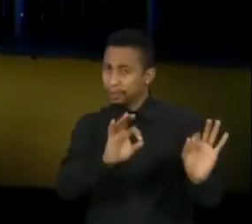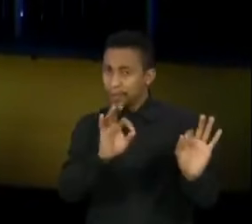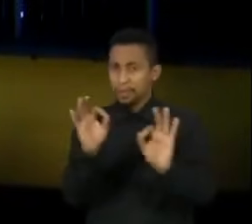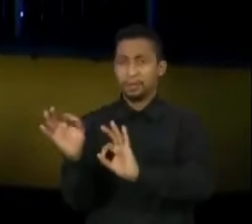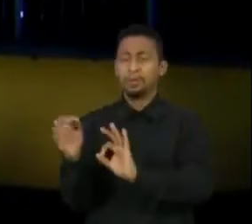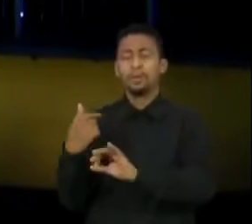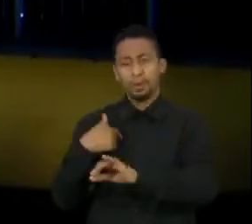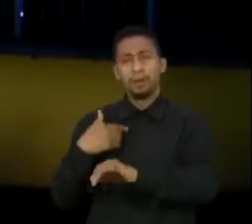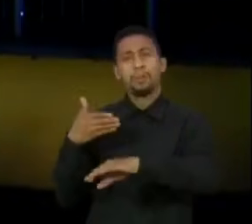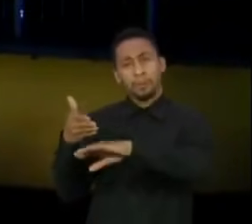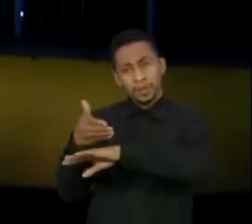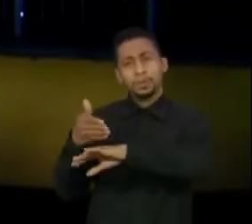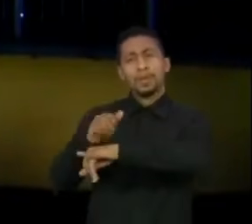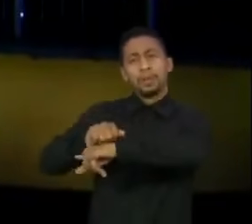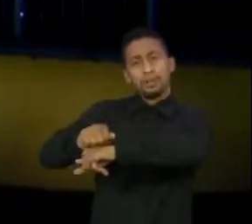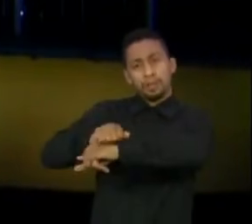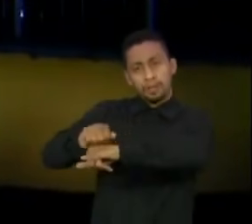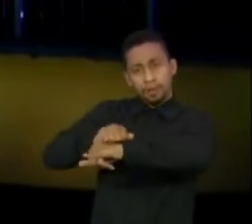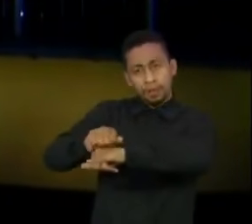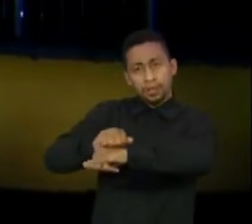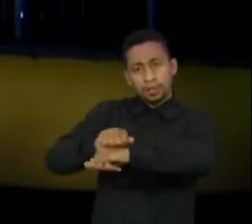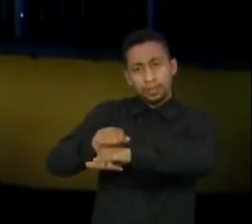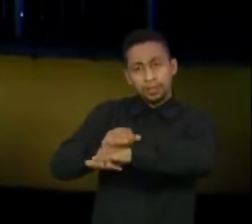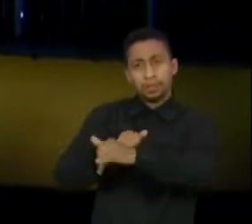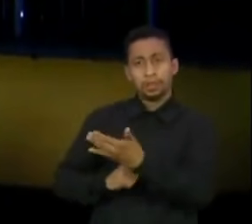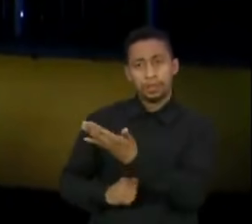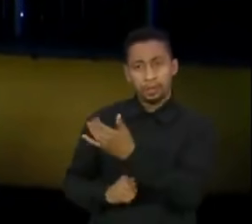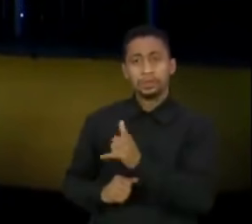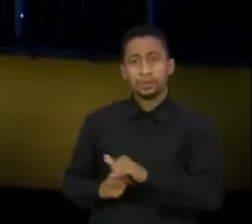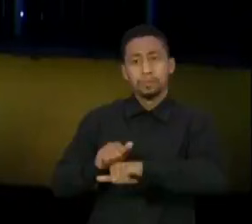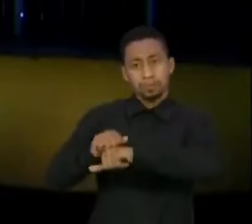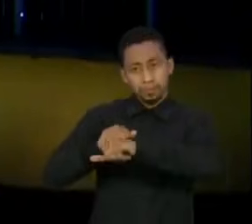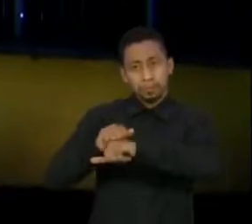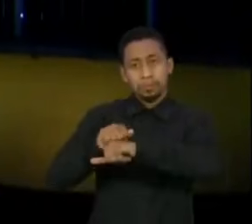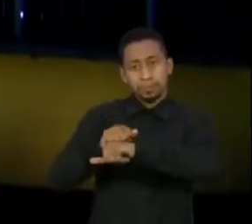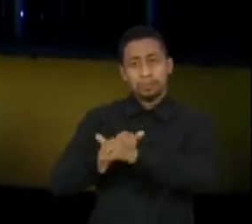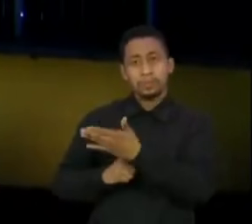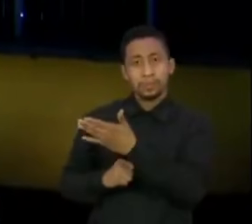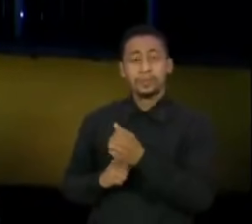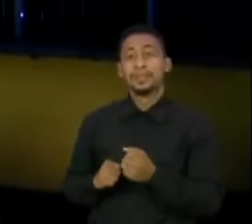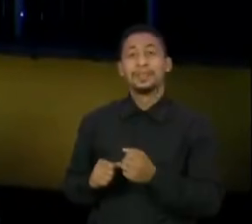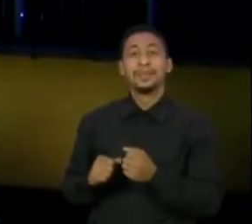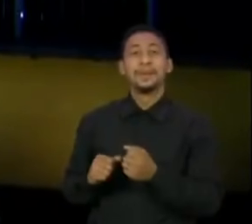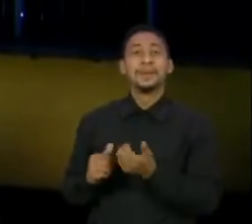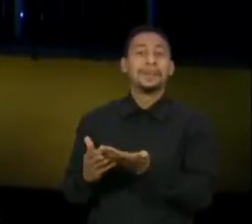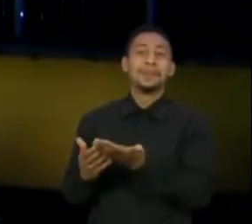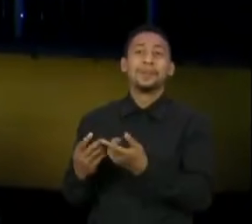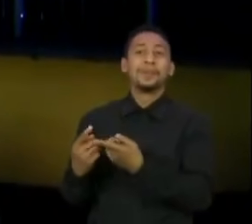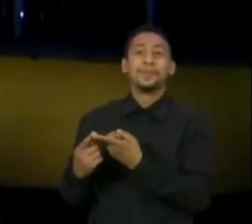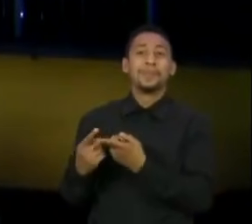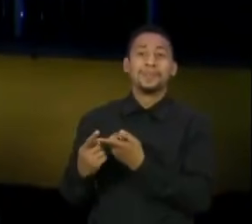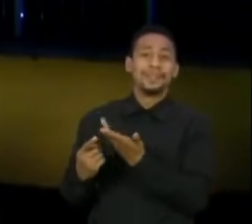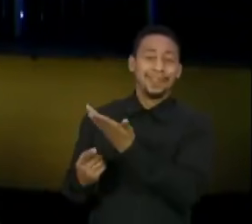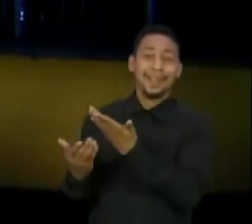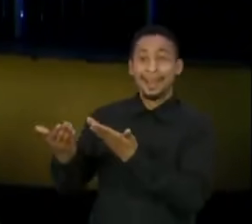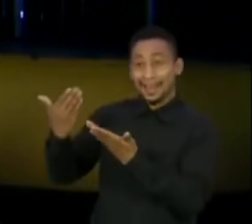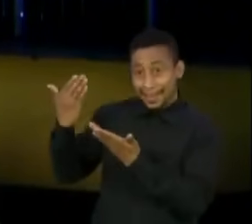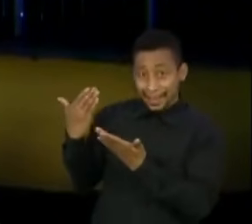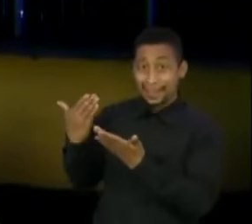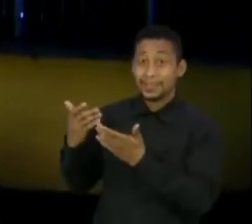operação lava-jato a luz do dia não é não pelo que ela significava do ponto de vista dos avanços